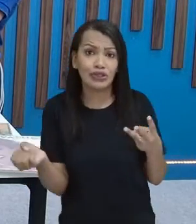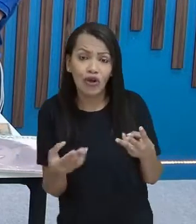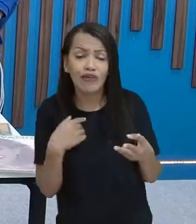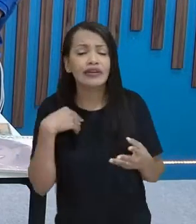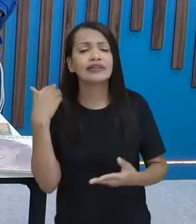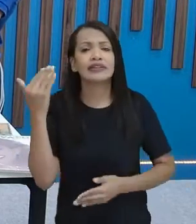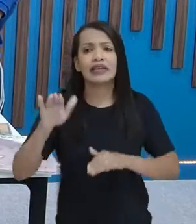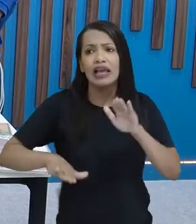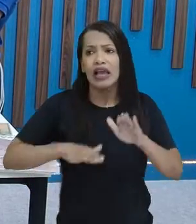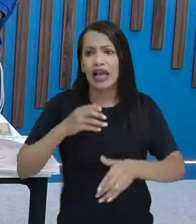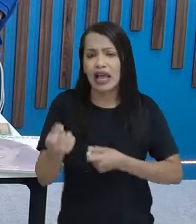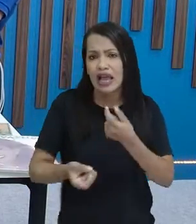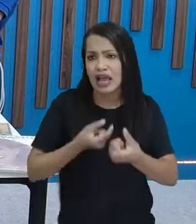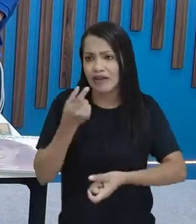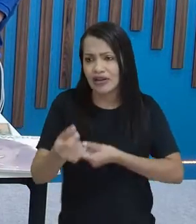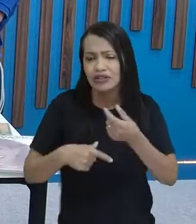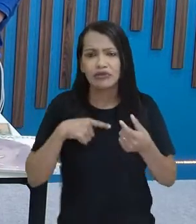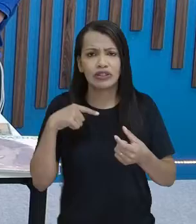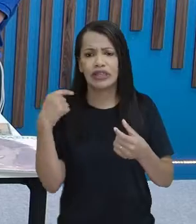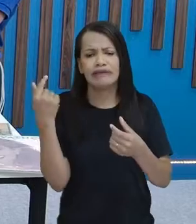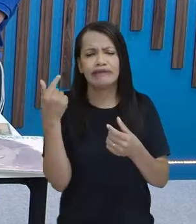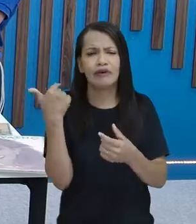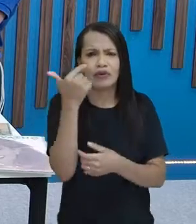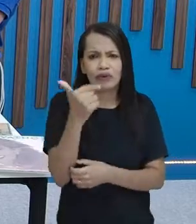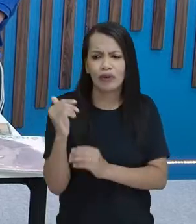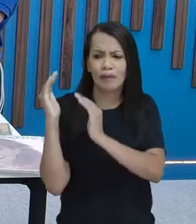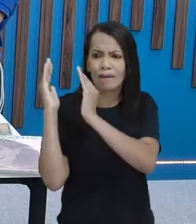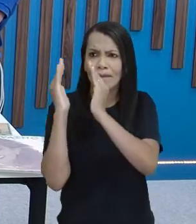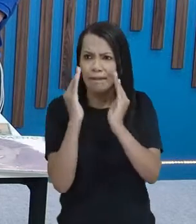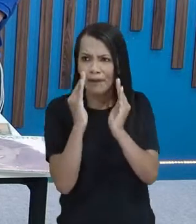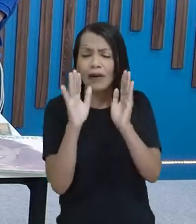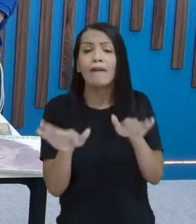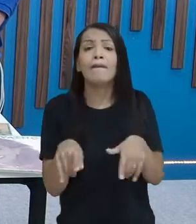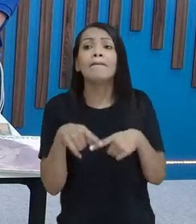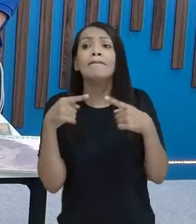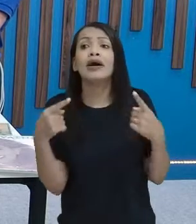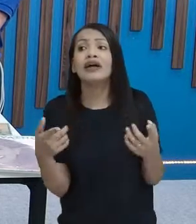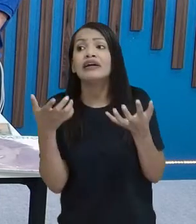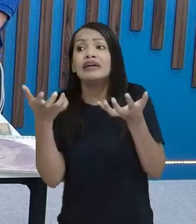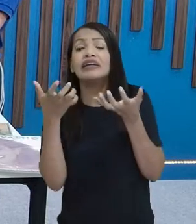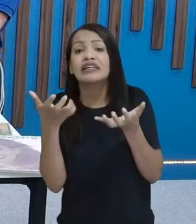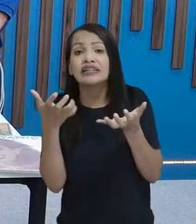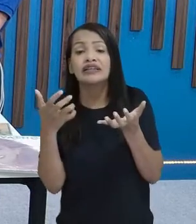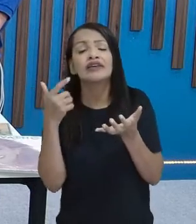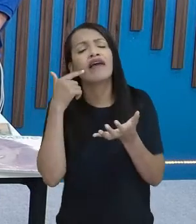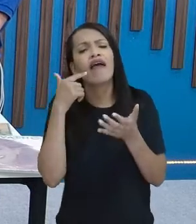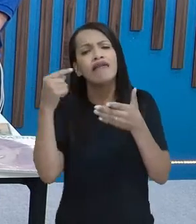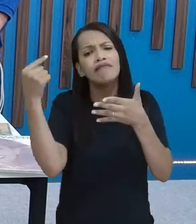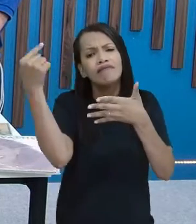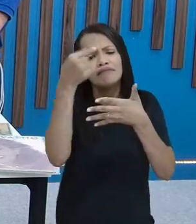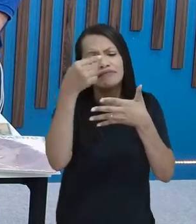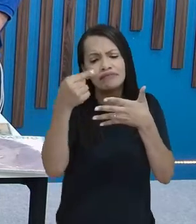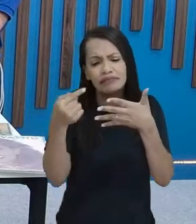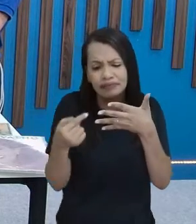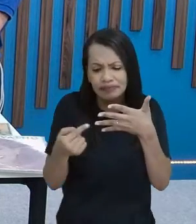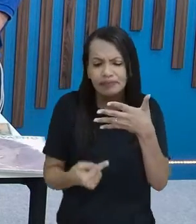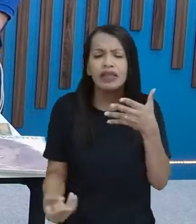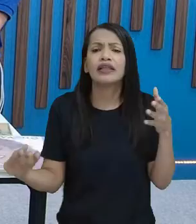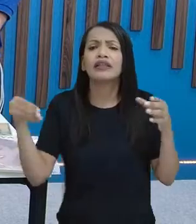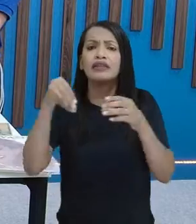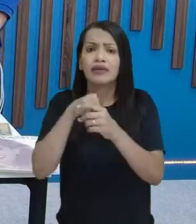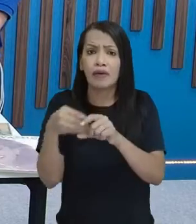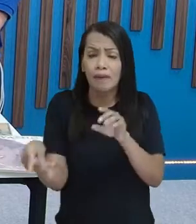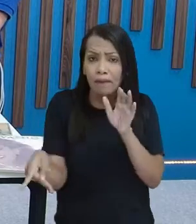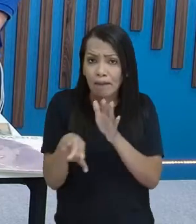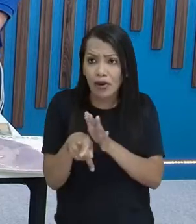ainda. Certo. Então, que elementos são esses que tem entre os gêneros que vão até dentro de um próprio